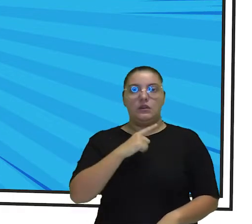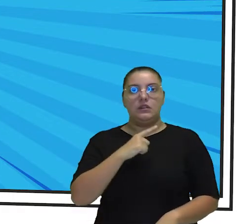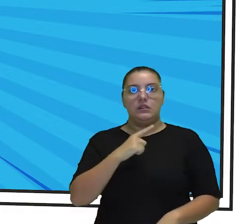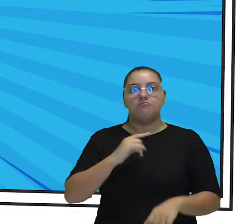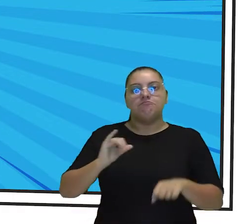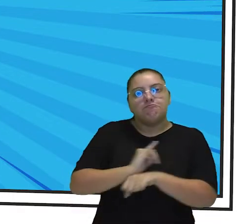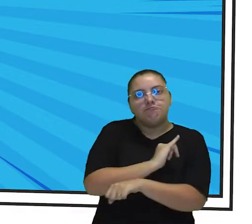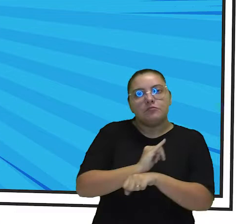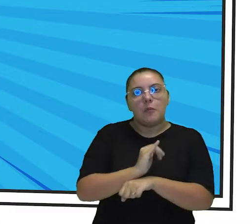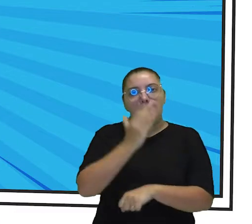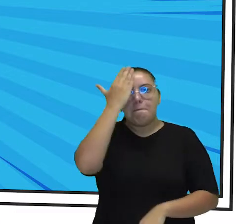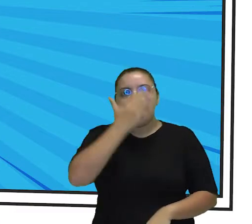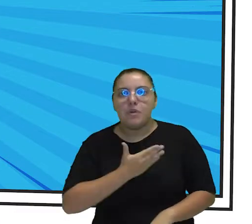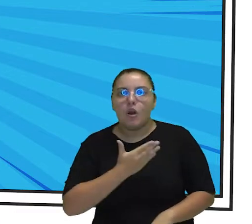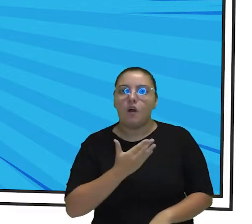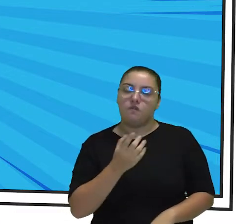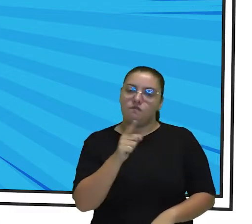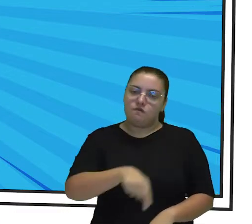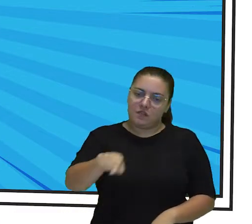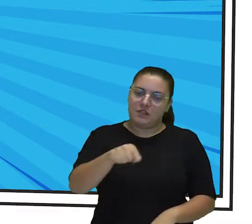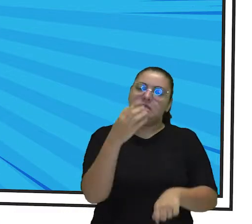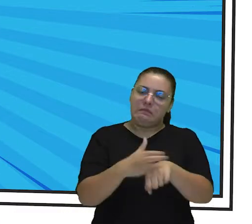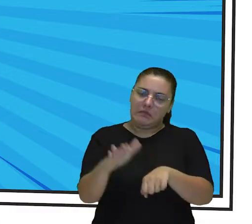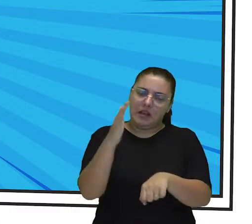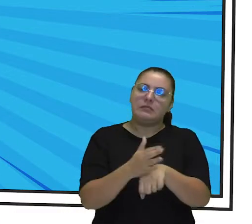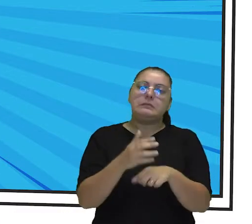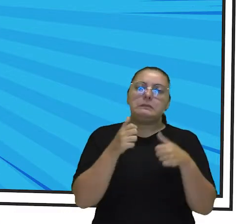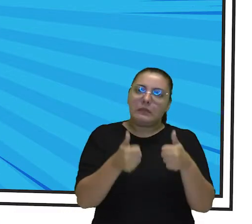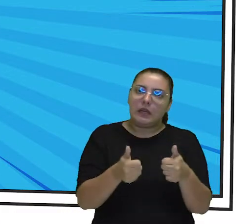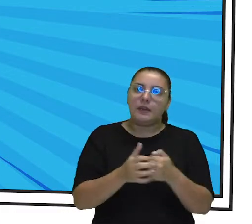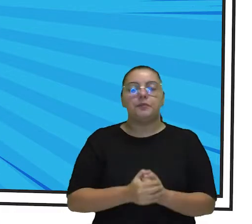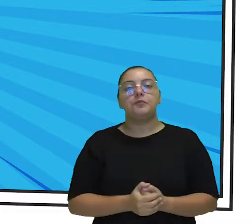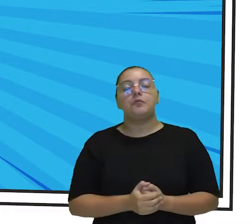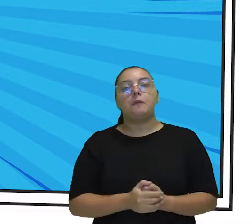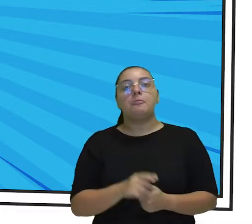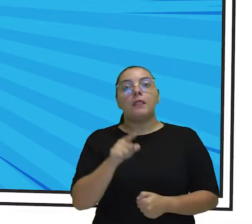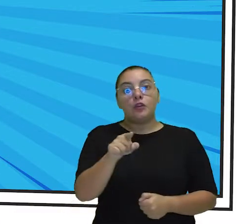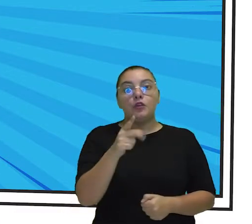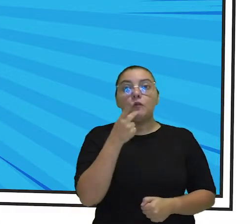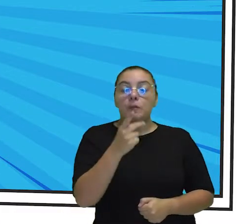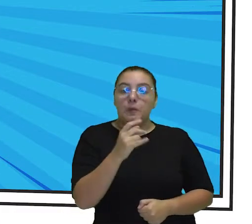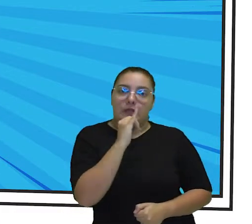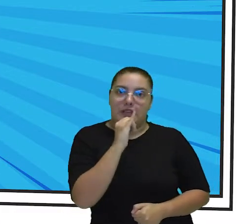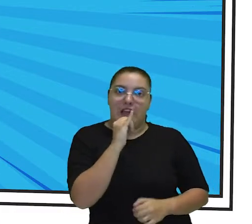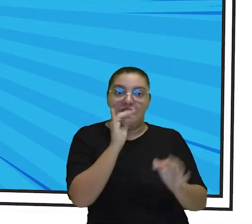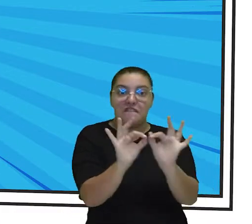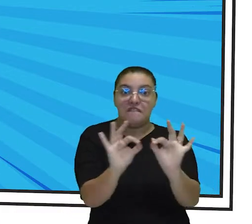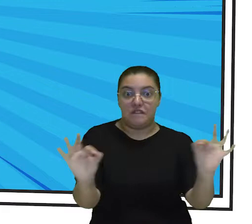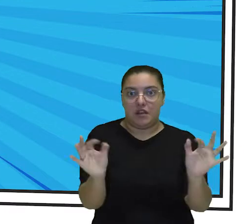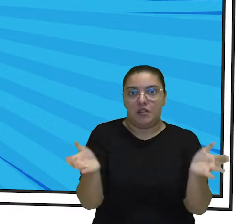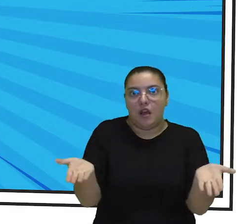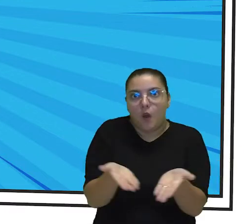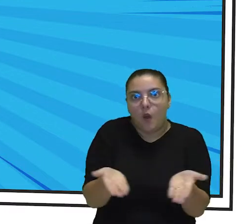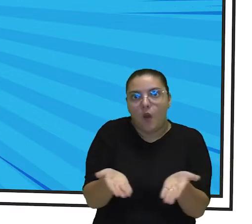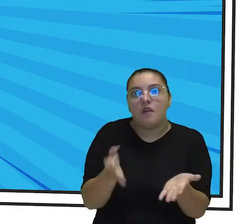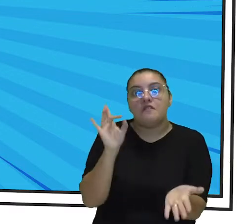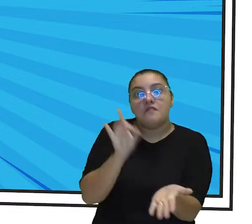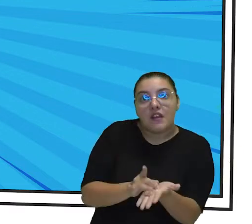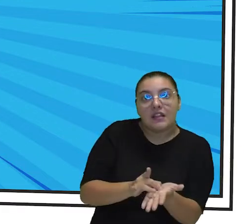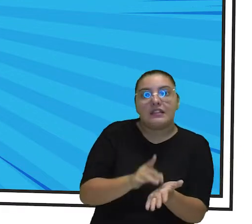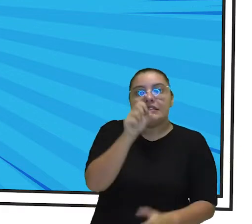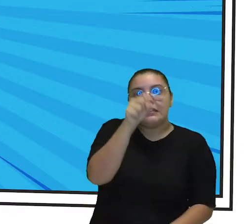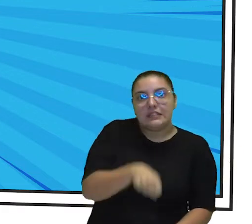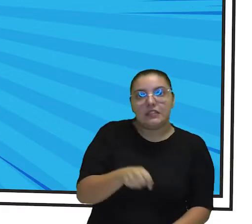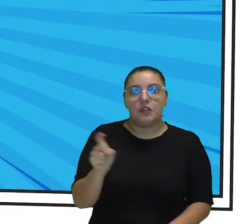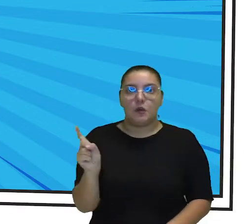de provar como você já pratica isso muito bem. Me diga se essa frase que eu vou dizer agora é verdadeira